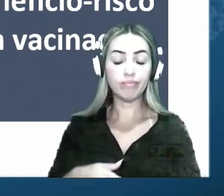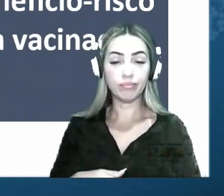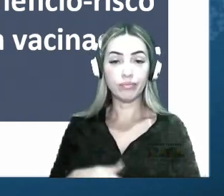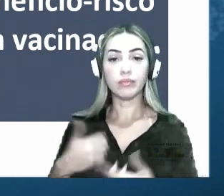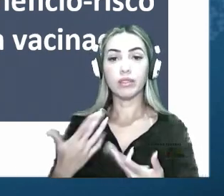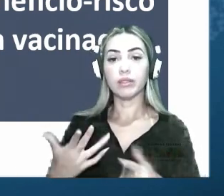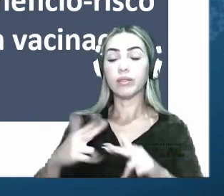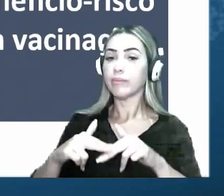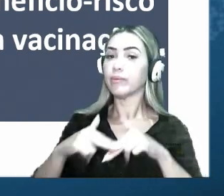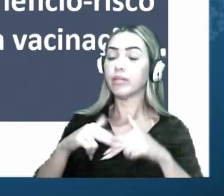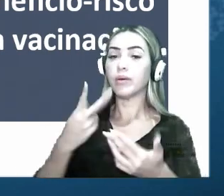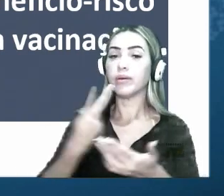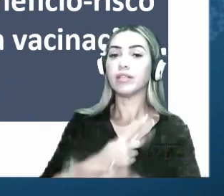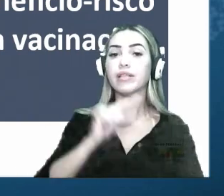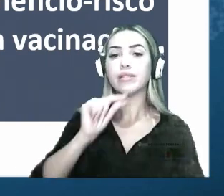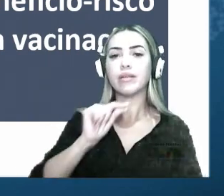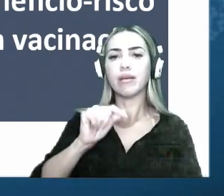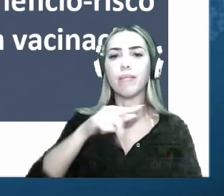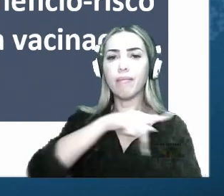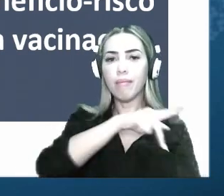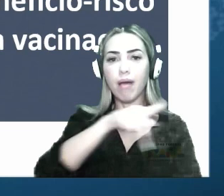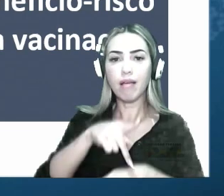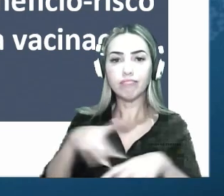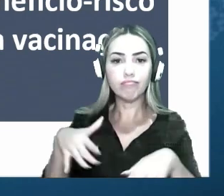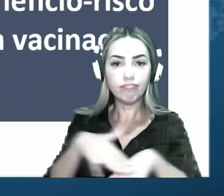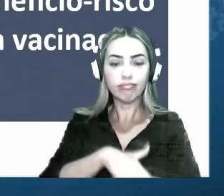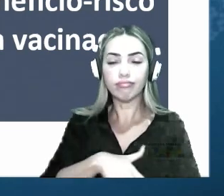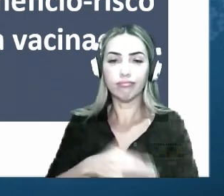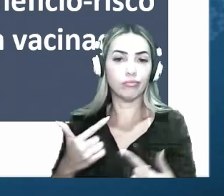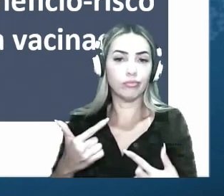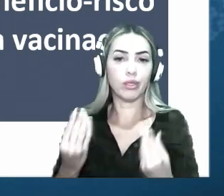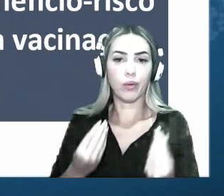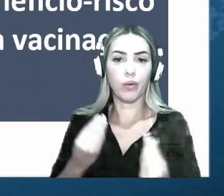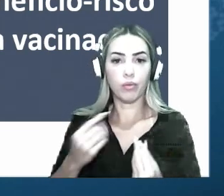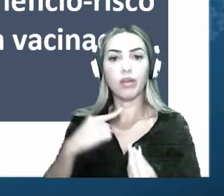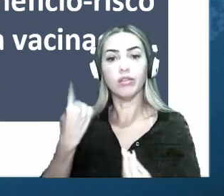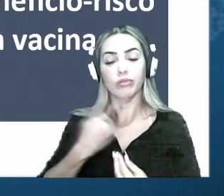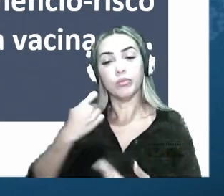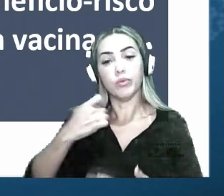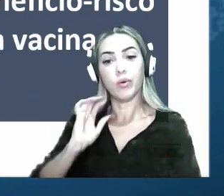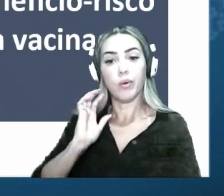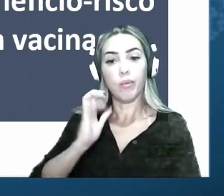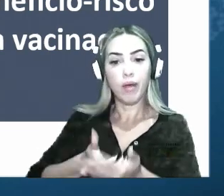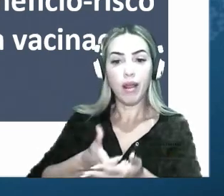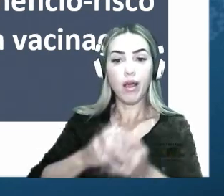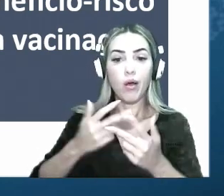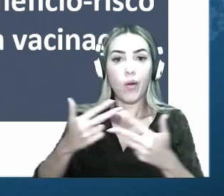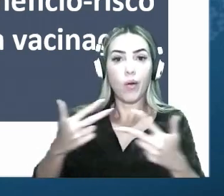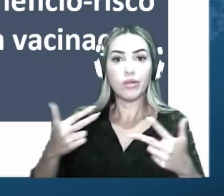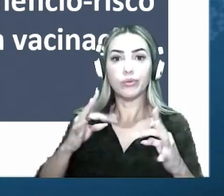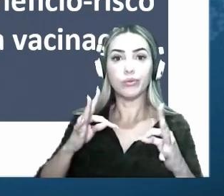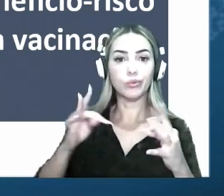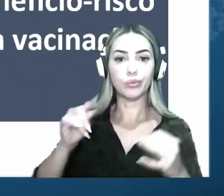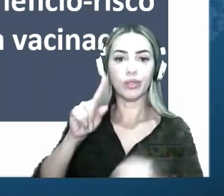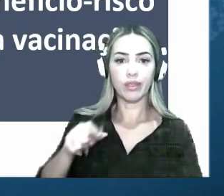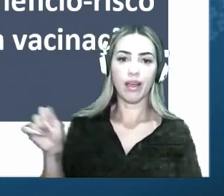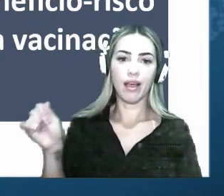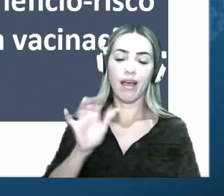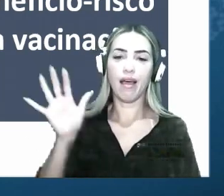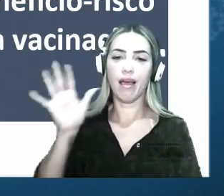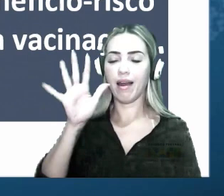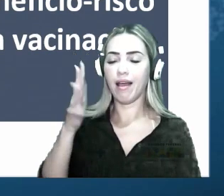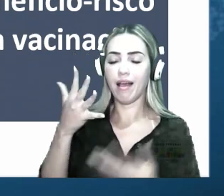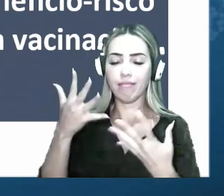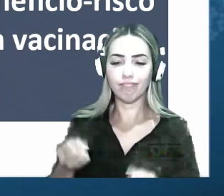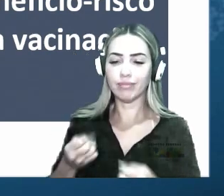deixa o país refém, porque a gente teve que comprar tudo de algo que é extremamente caro e que não é acessível para